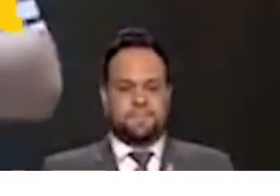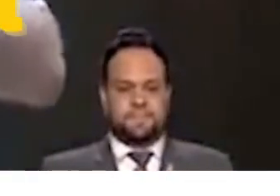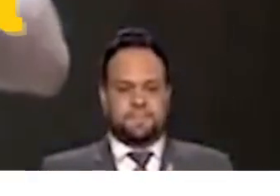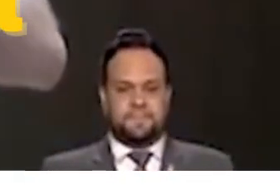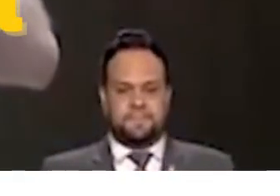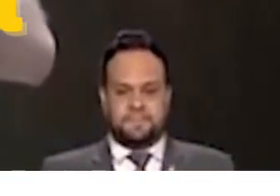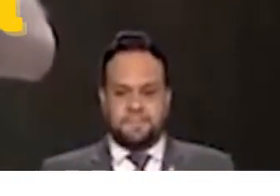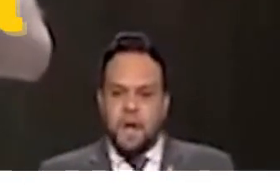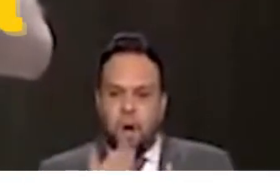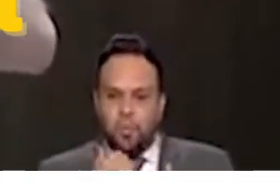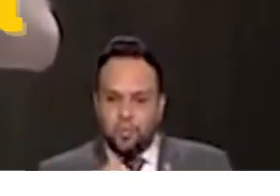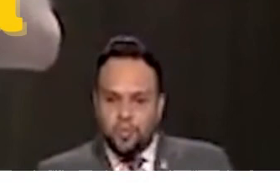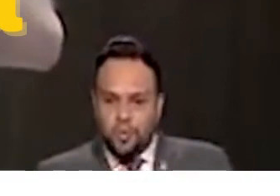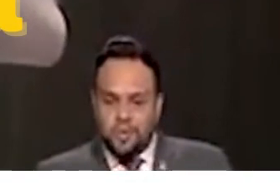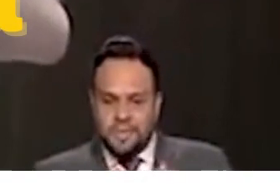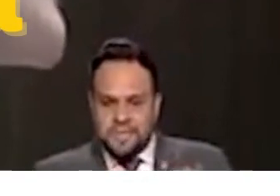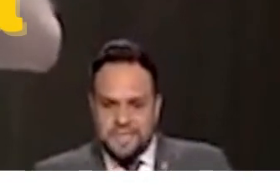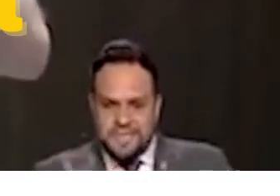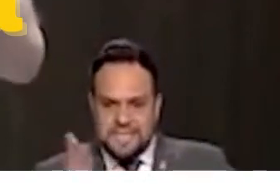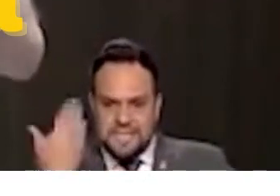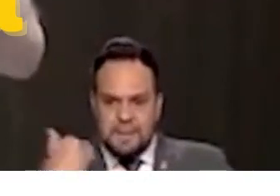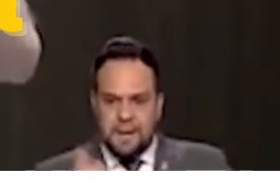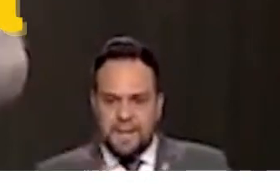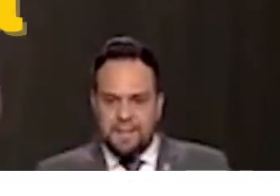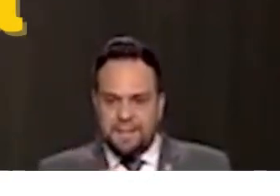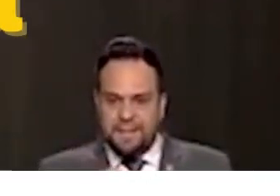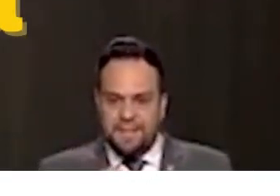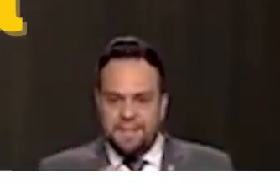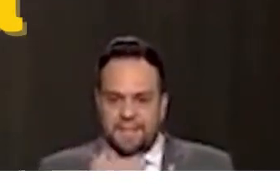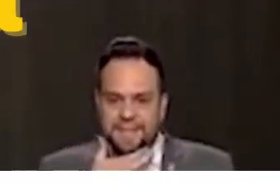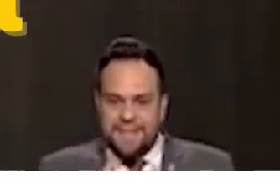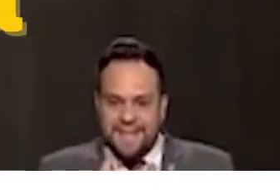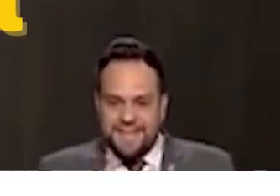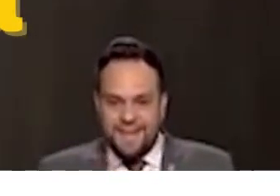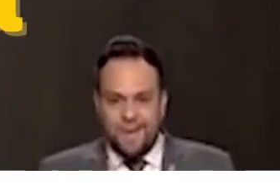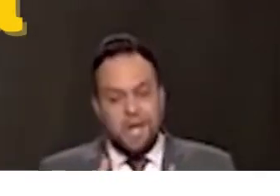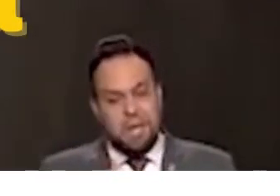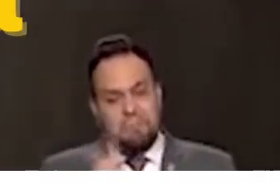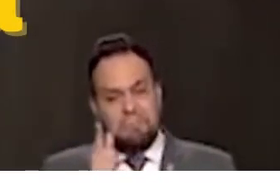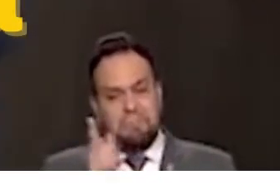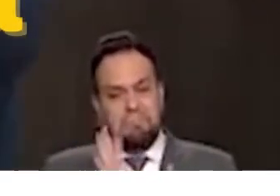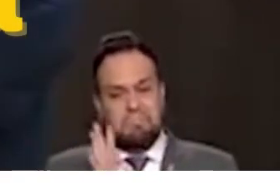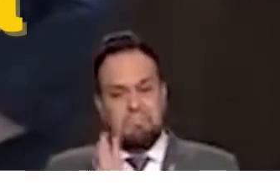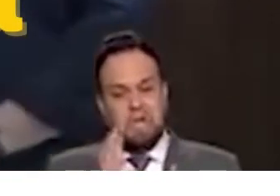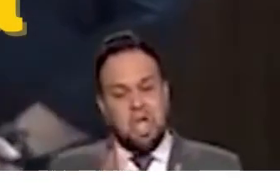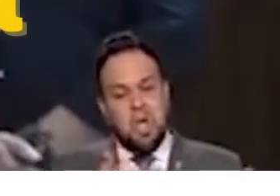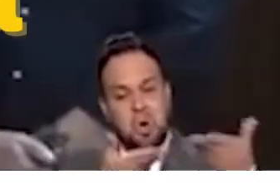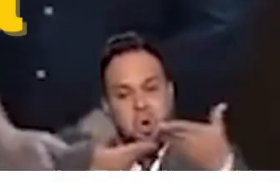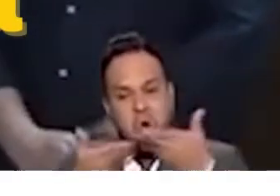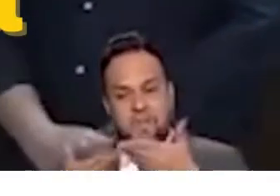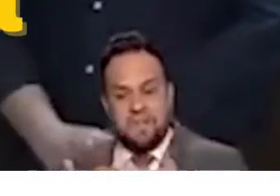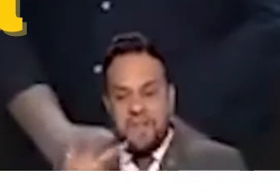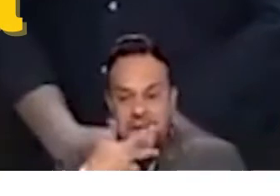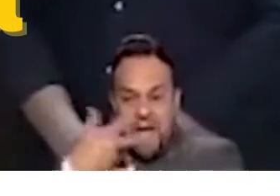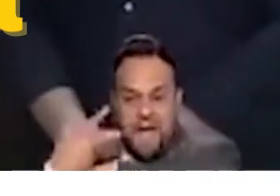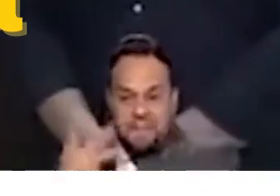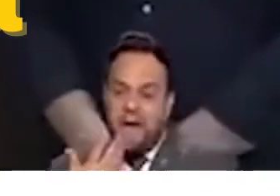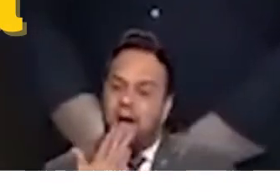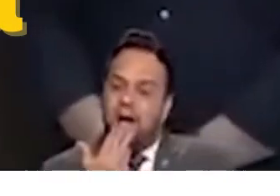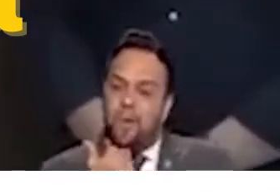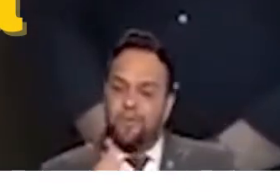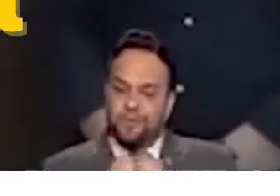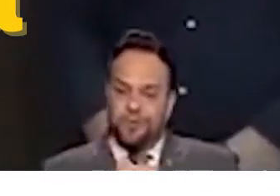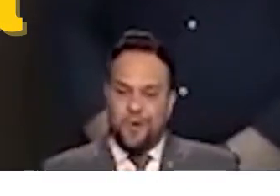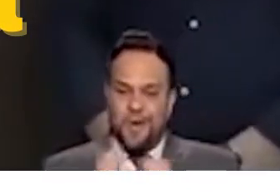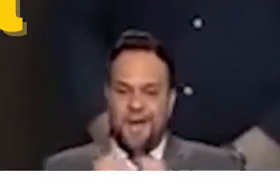Quem almoçou comigo no Brasil essa semana, no canal Natal? Mas eu sou um cara bacana, eu convidei a imprensa e aceitaram. Almoçaram comigo no Natal, lá